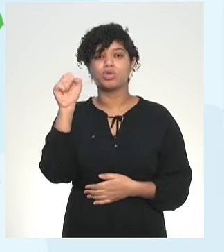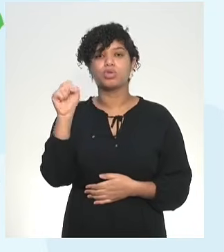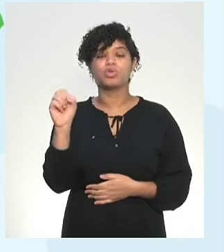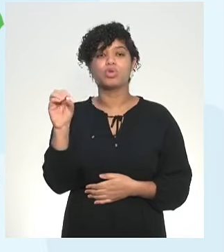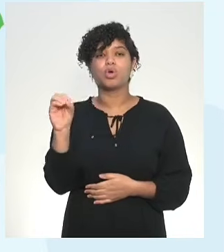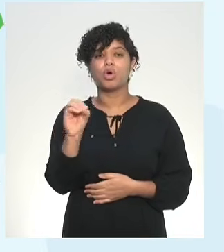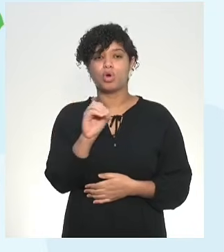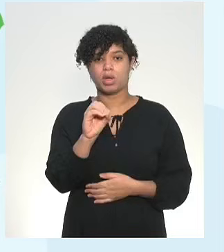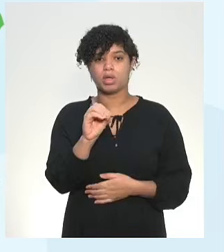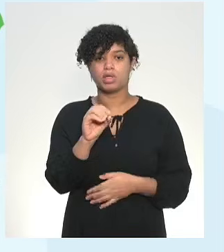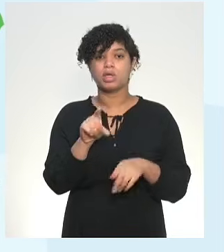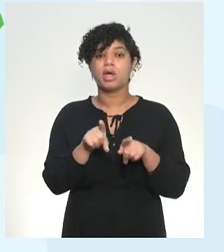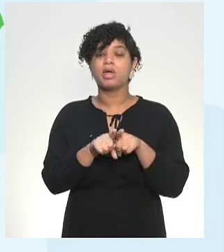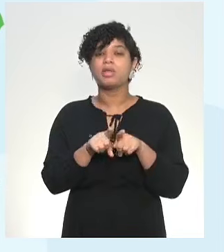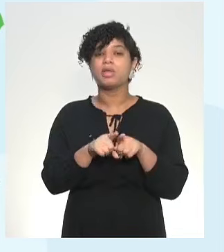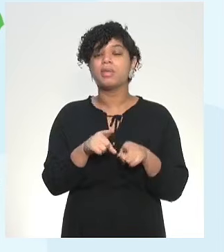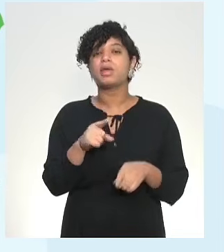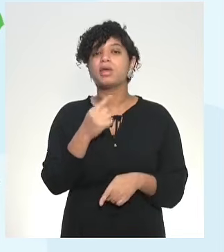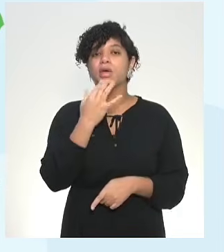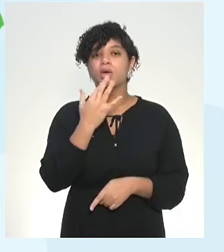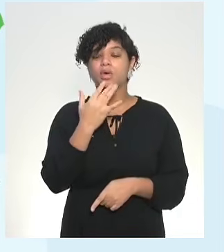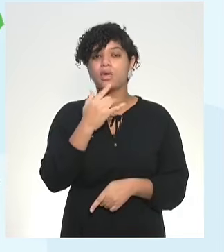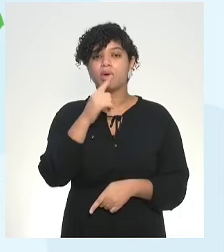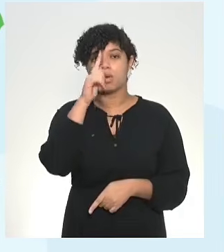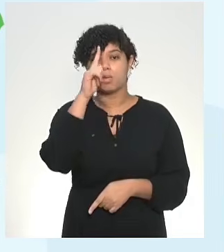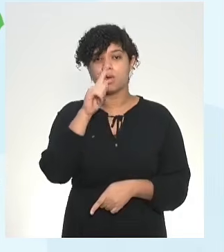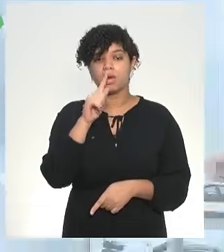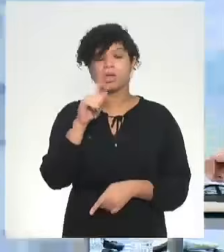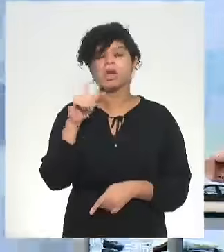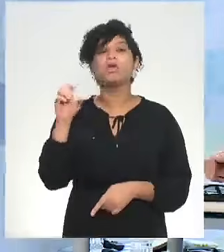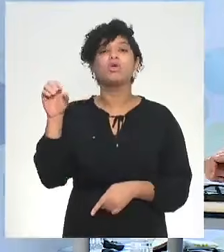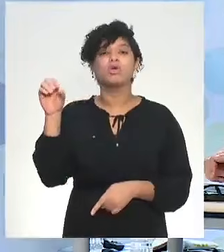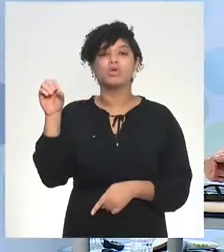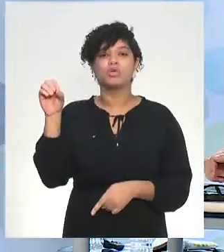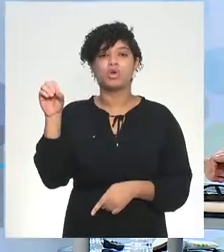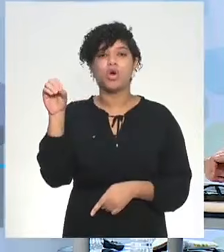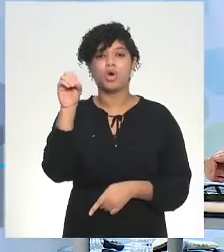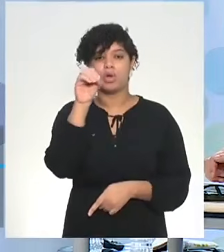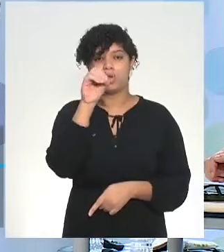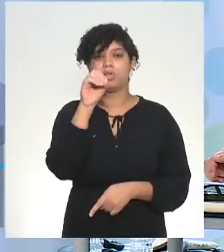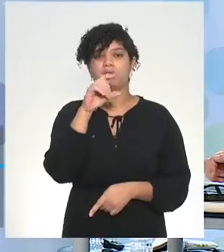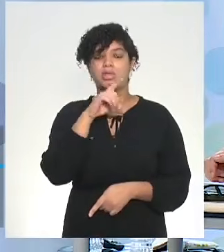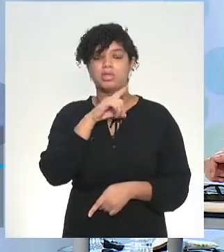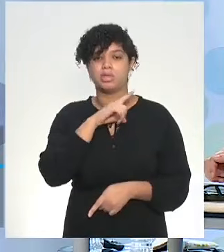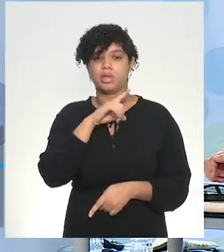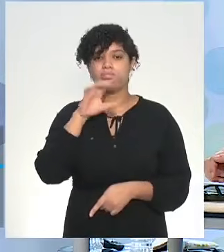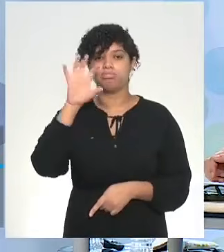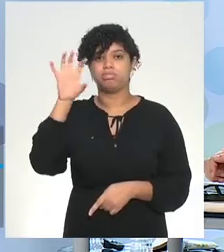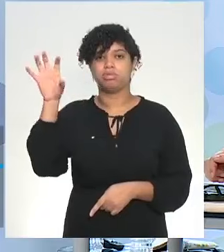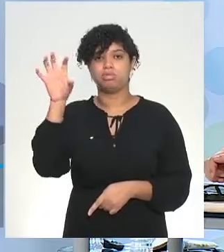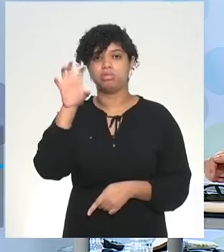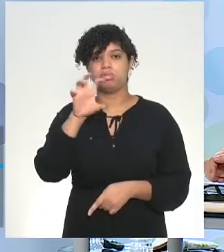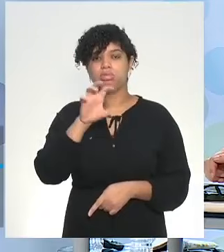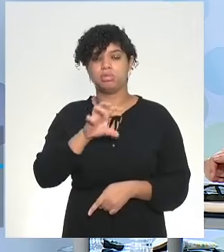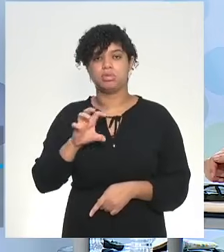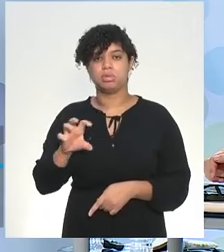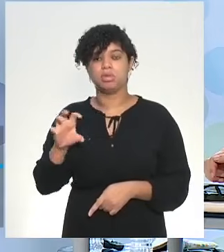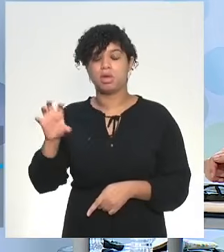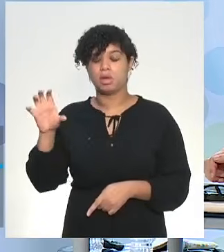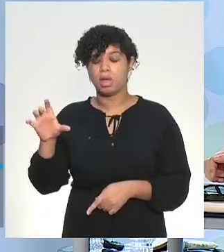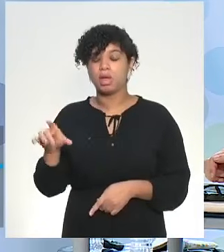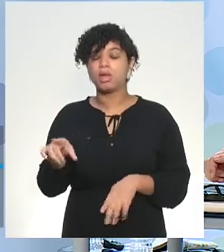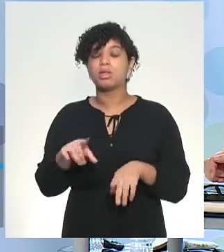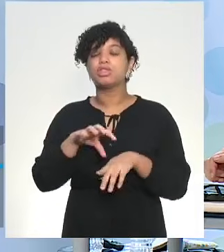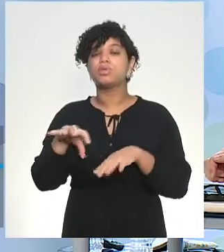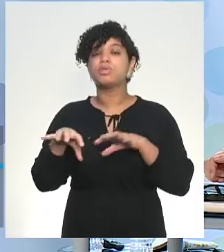sub-região oeste. Então vejo que até a região da Grande São Paulo, ela também tem essa divisão, que é uma divisão